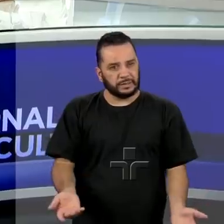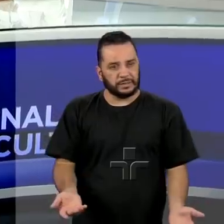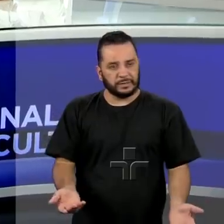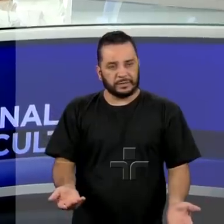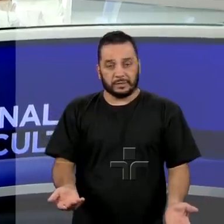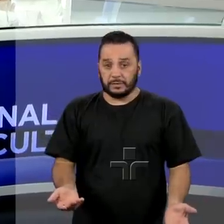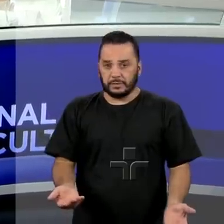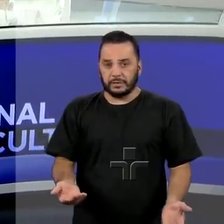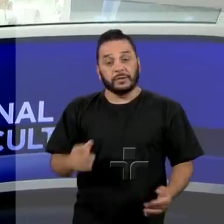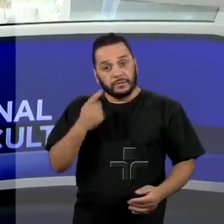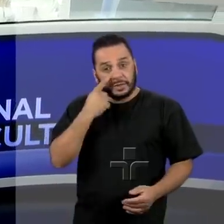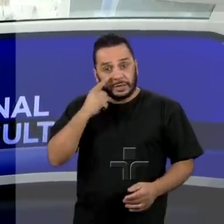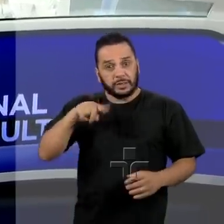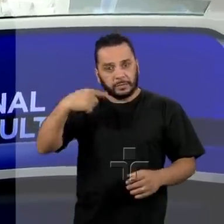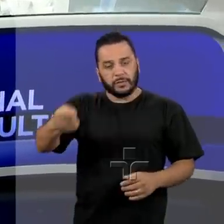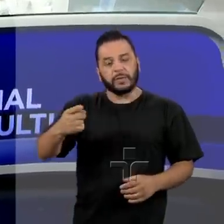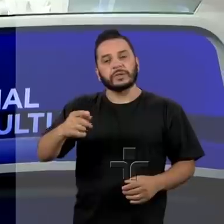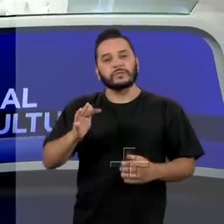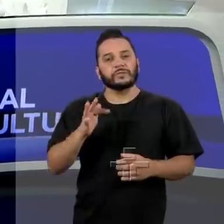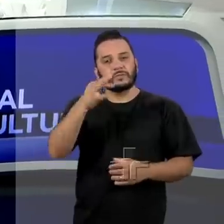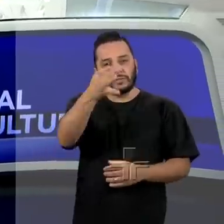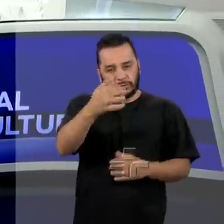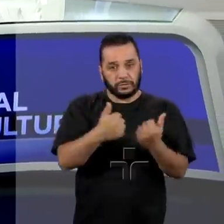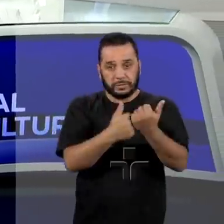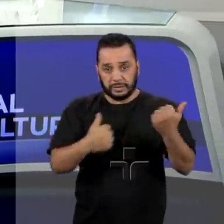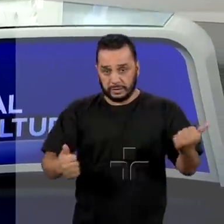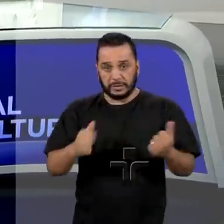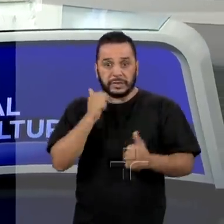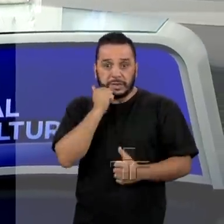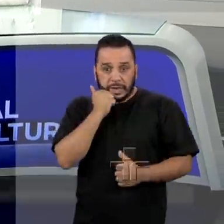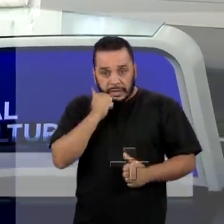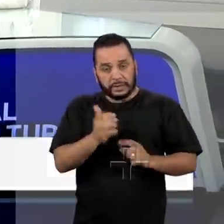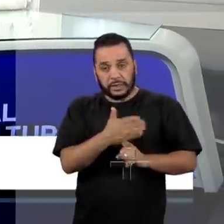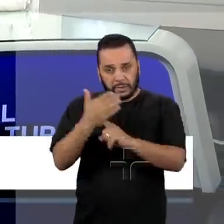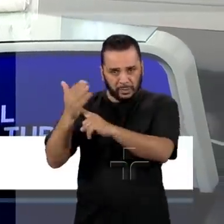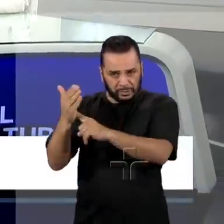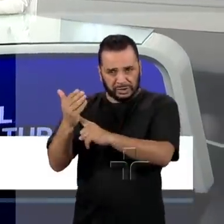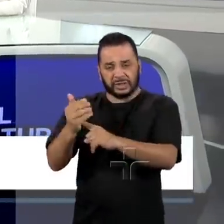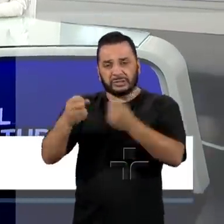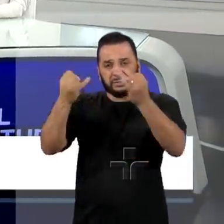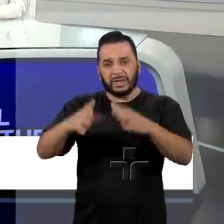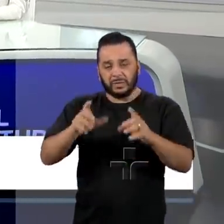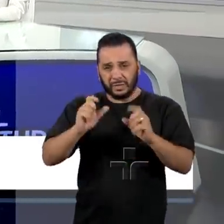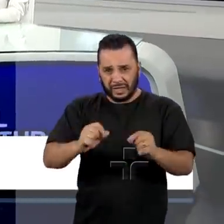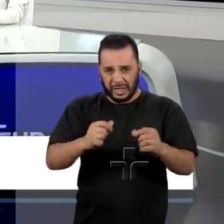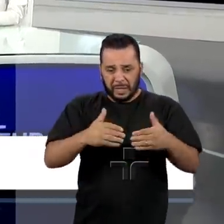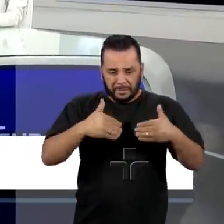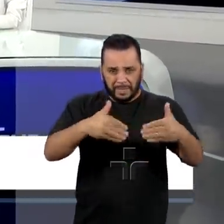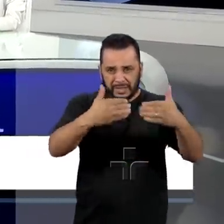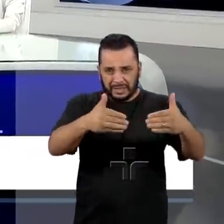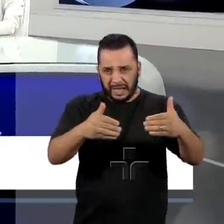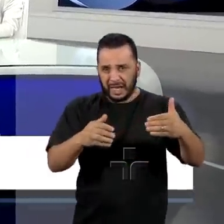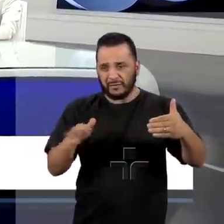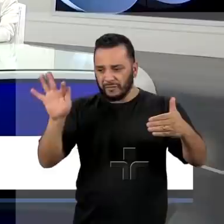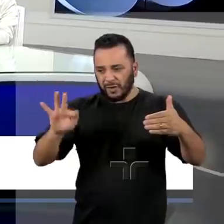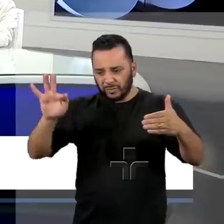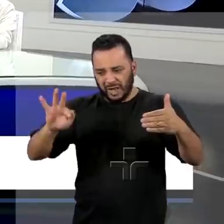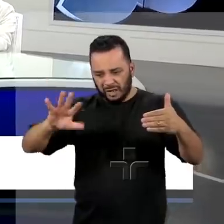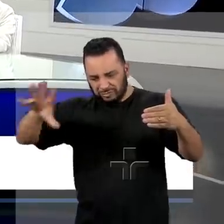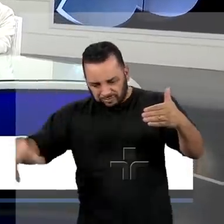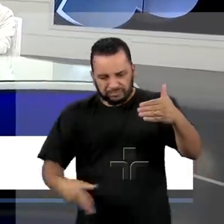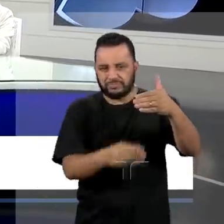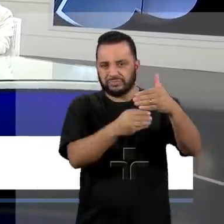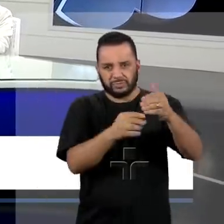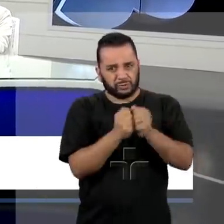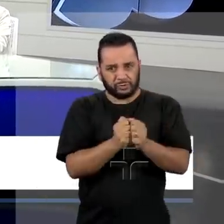instantes, futuro ministro da Ciência e Tecnologia não confirma a inclusão do ensino superior na pasta. Os detalhes nós vamos mostrar